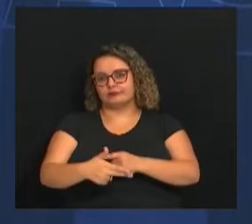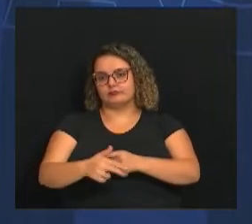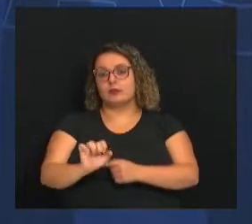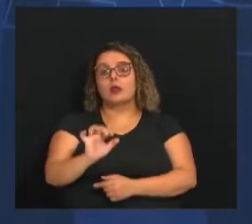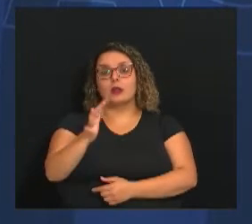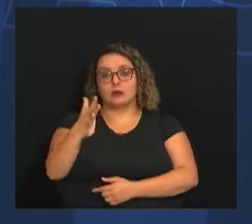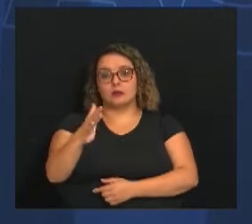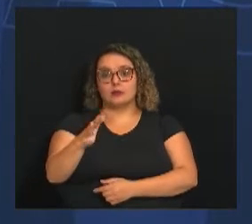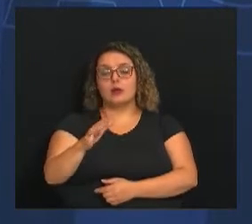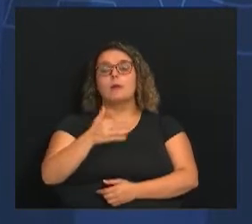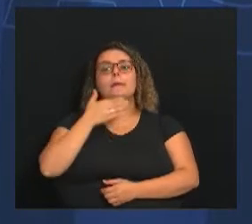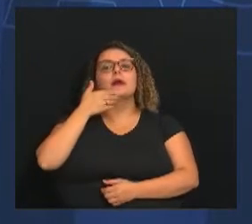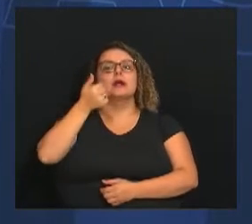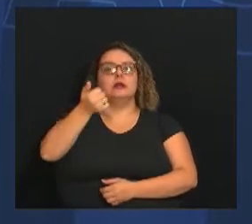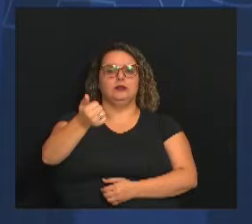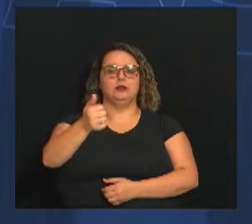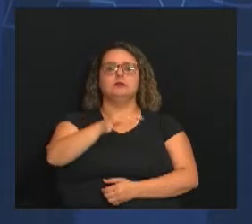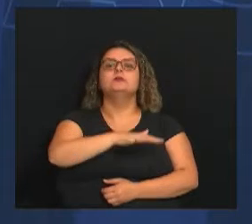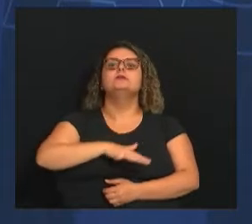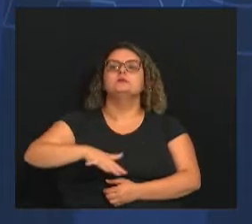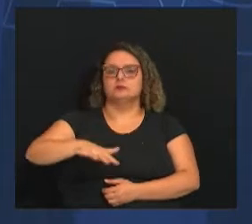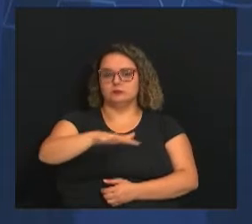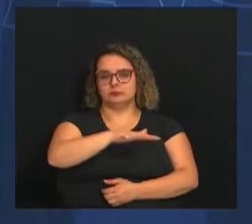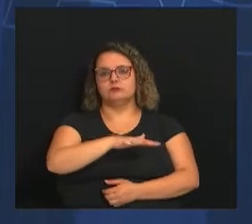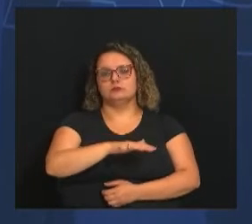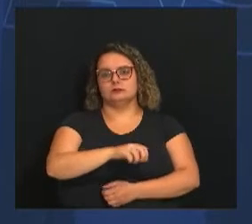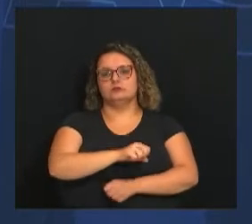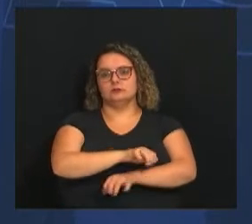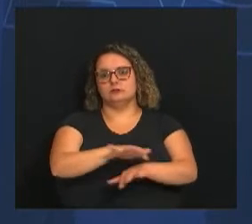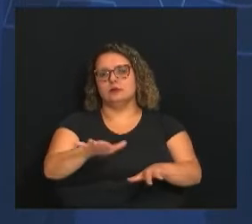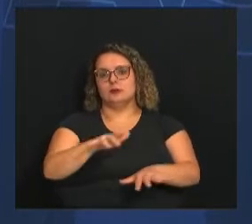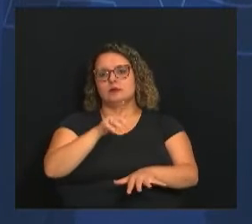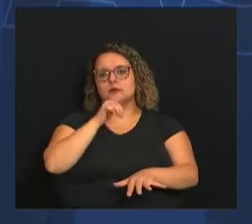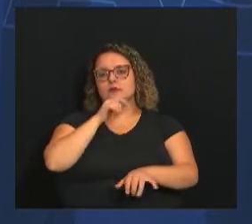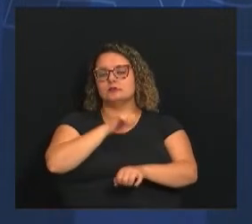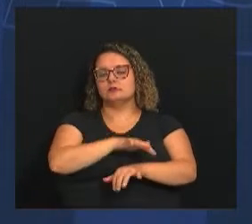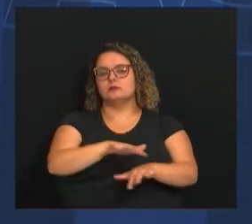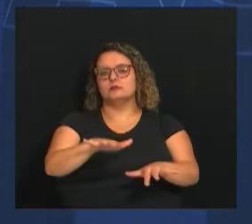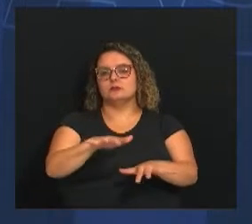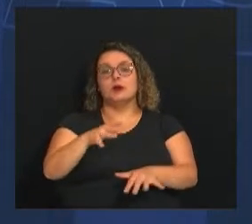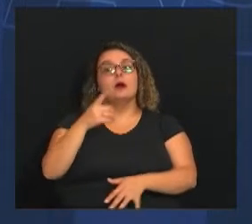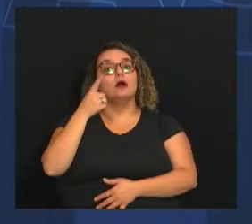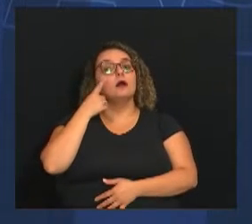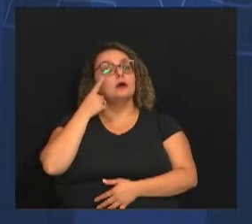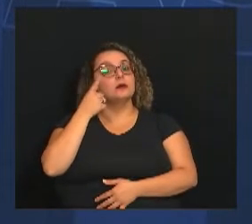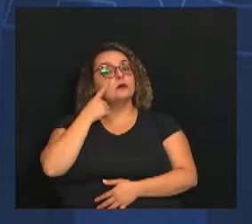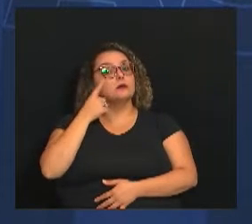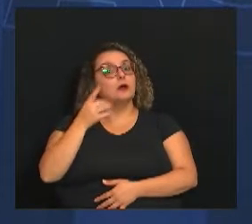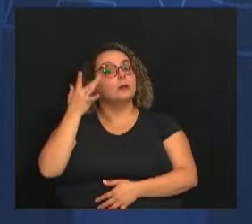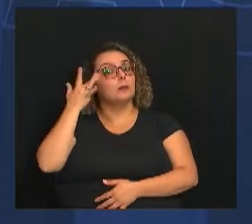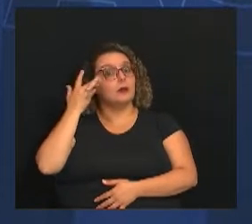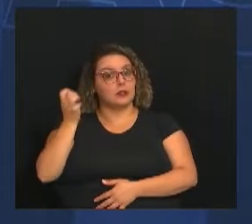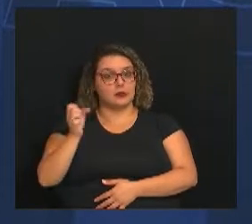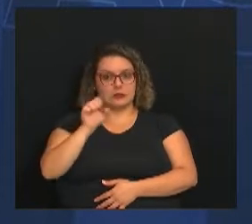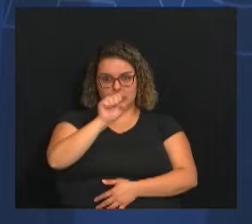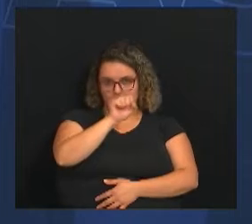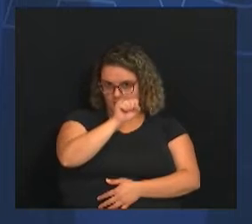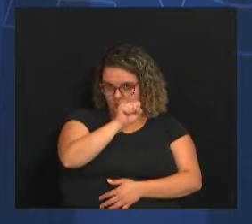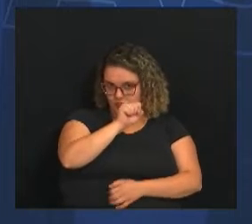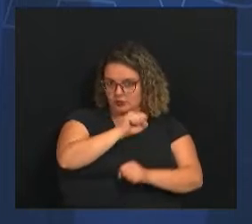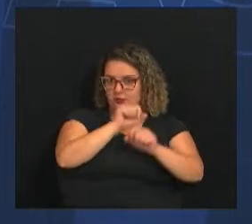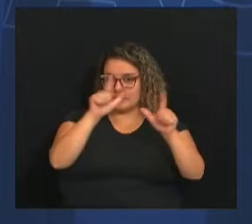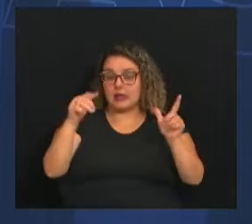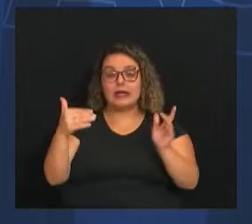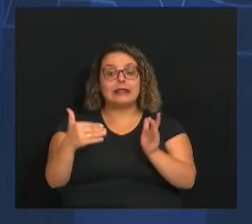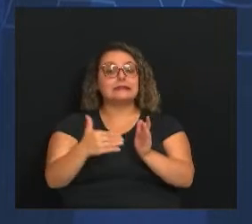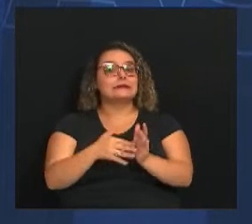realizar melhorias na oferta e distribuição de água. Então, atenção, hein? Amanhã, das 8 horas da manhã